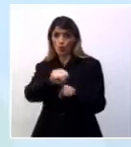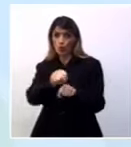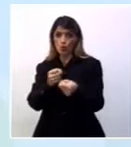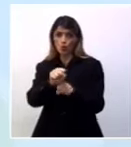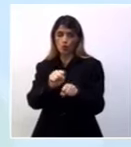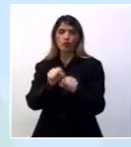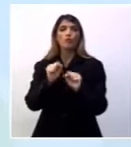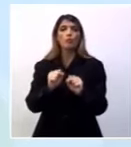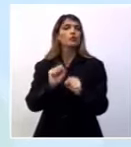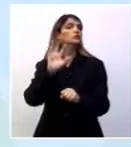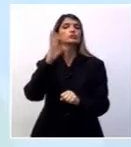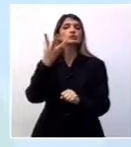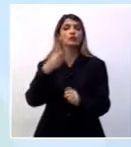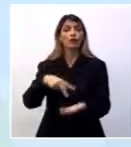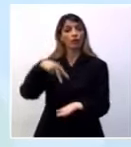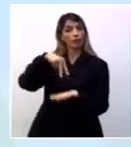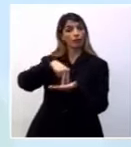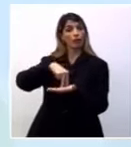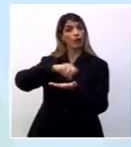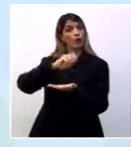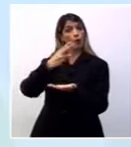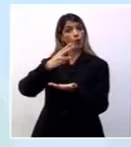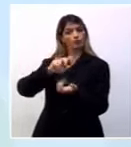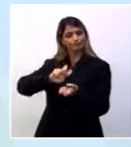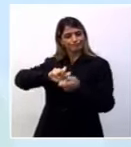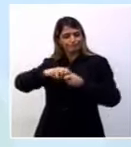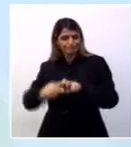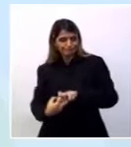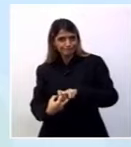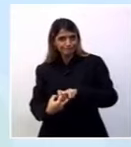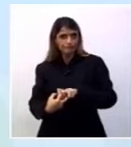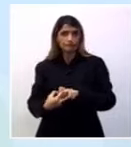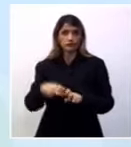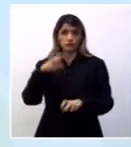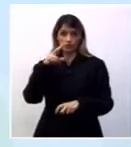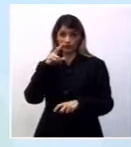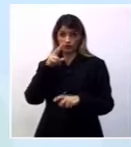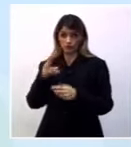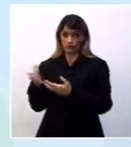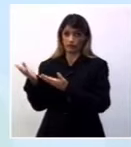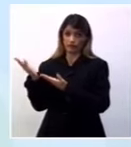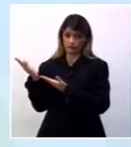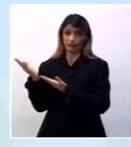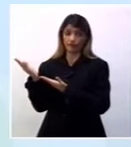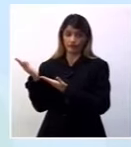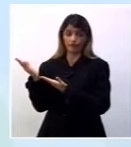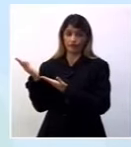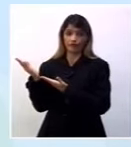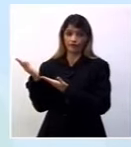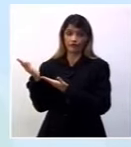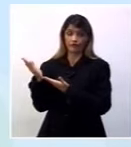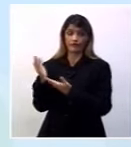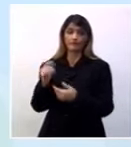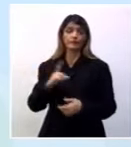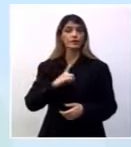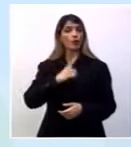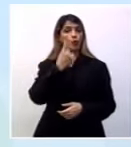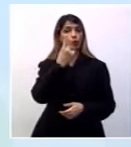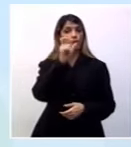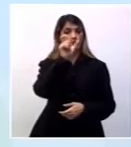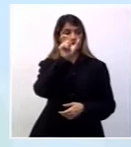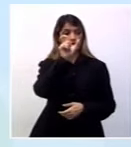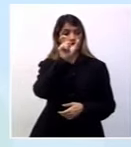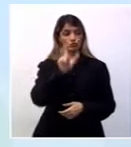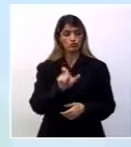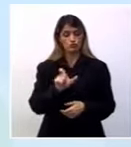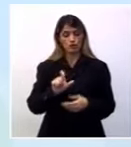pode acontecer em pé ou no chão. Como vocês estão vendo aí nessa imagem, nós temos uma pessoa